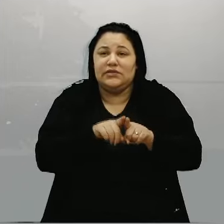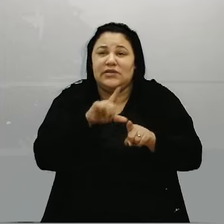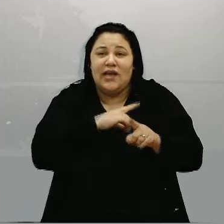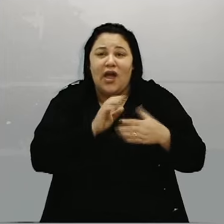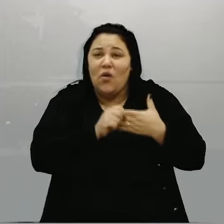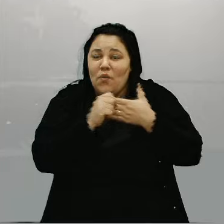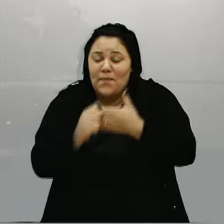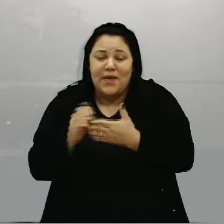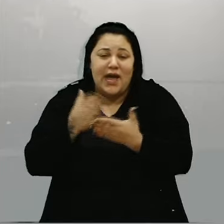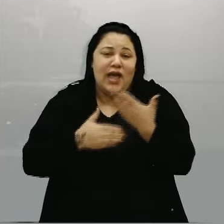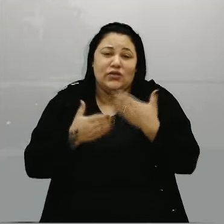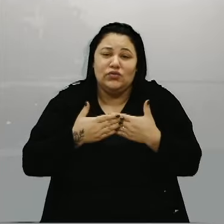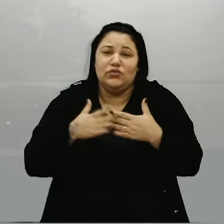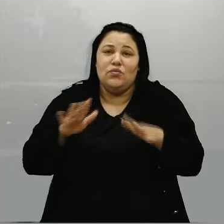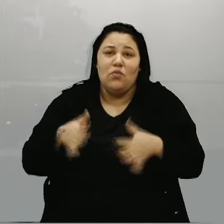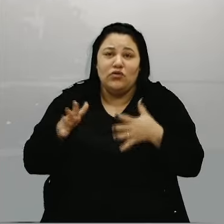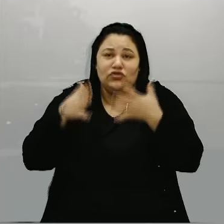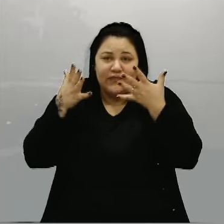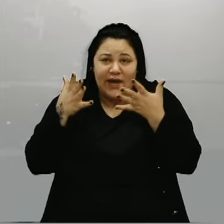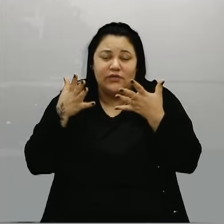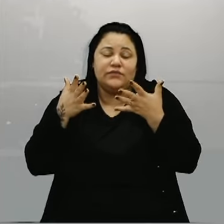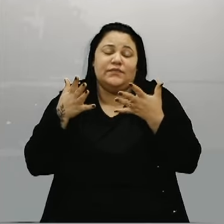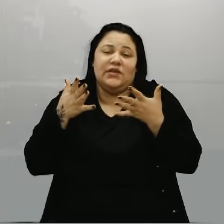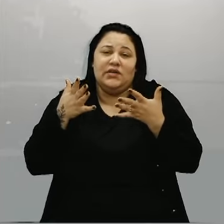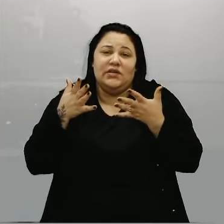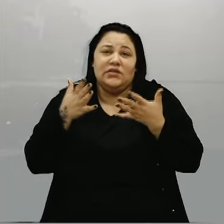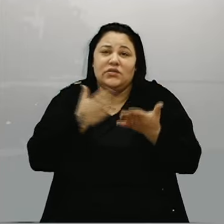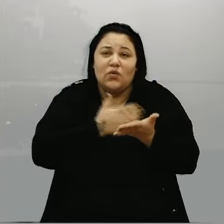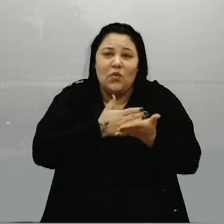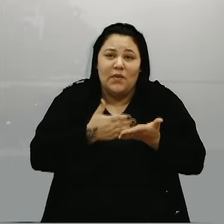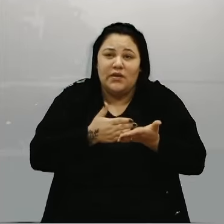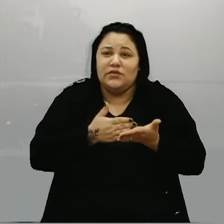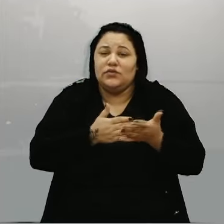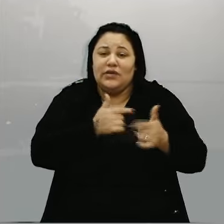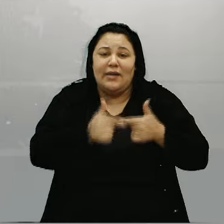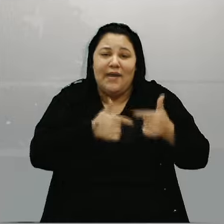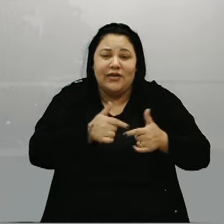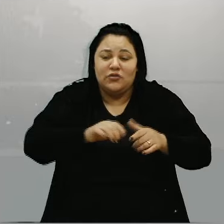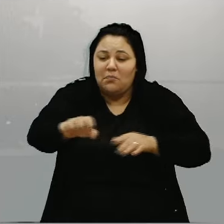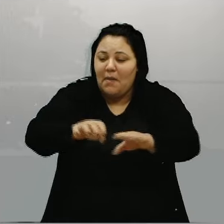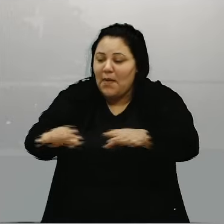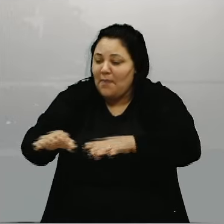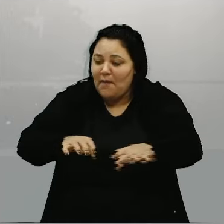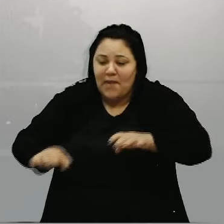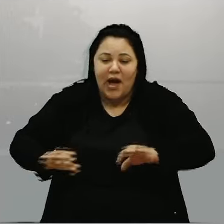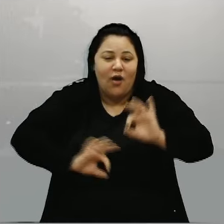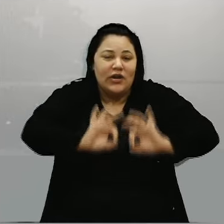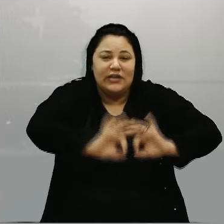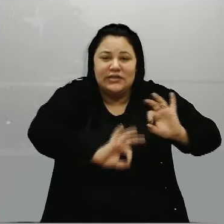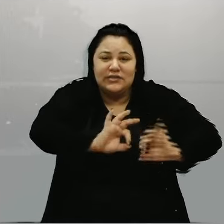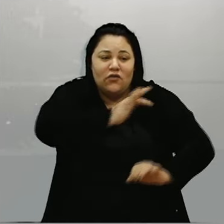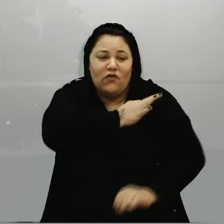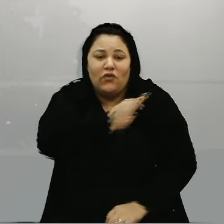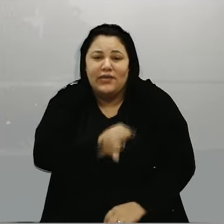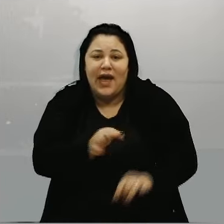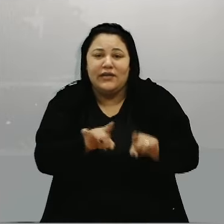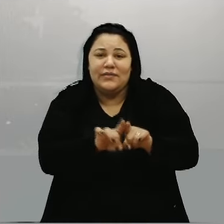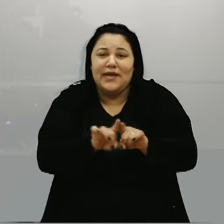nessa missão engajado desde a trabalho de triagem desde o trabalho do voluntariado desde a